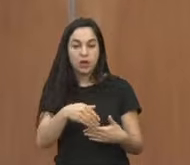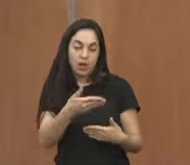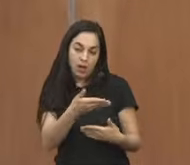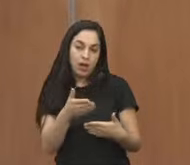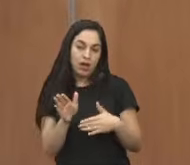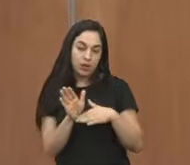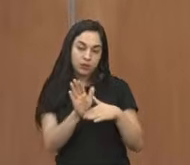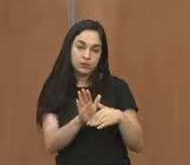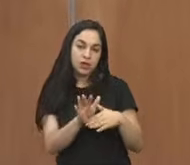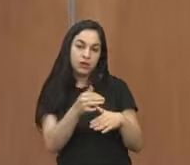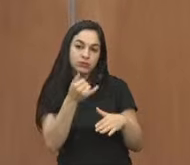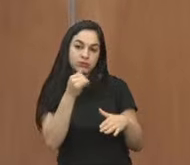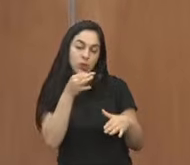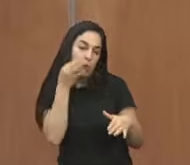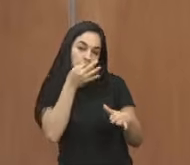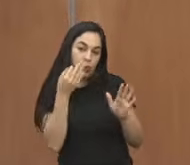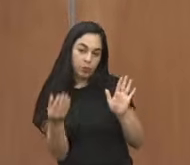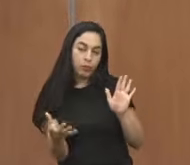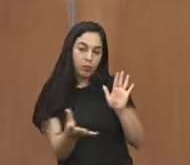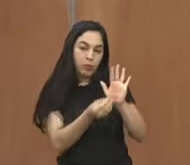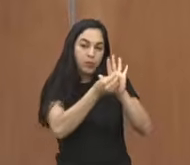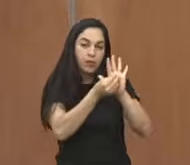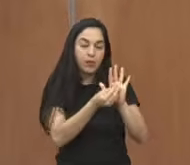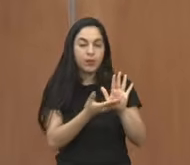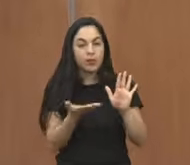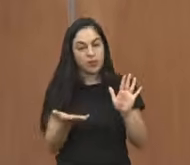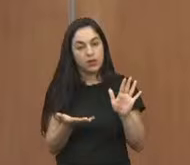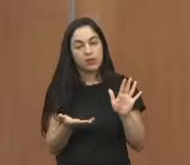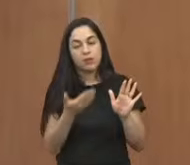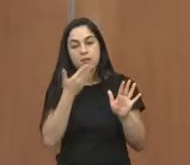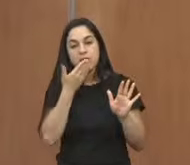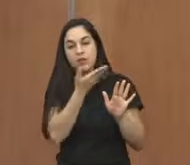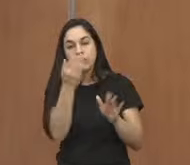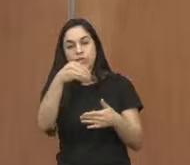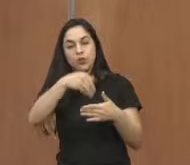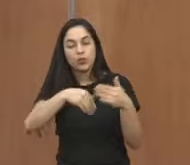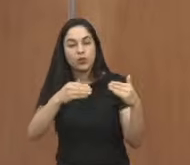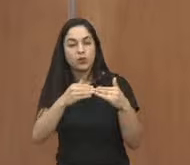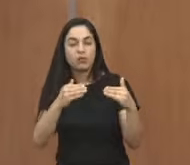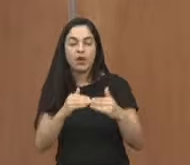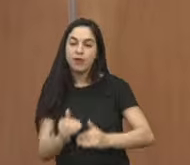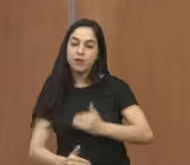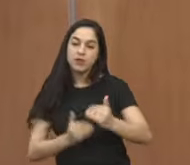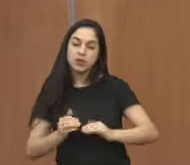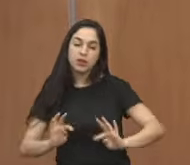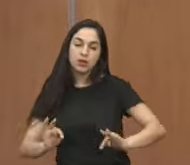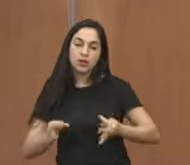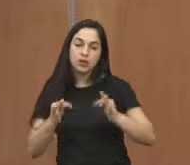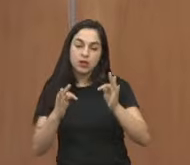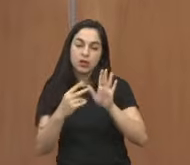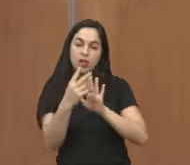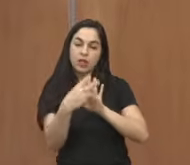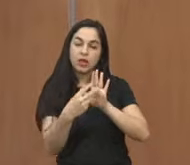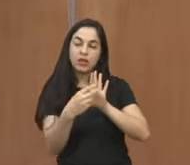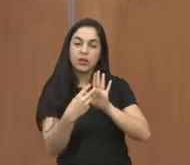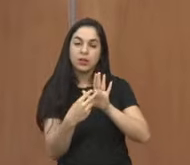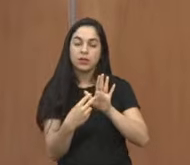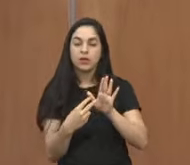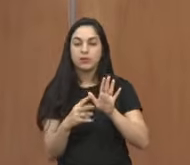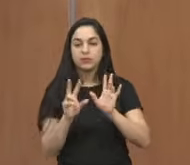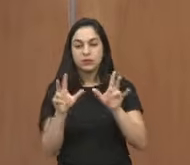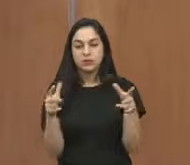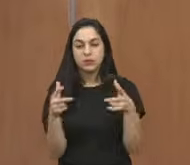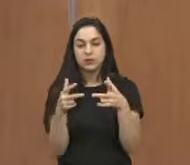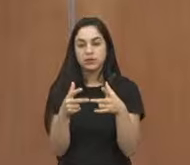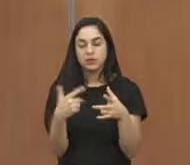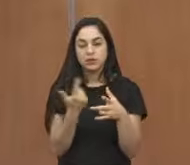para que a gente possa avançar na questão tecnológica, na questão das leituras nas sessões e nas